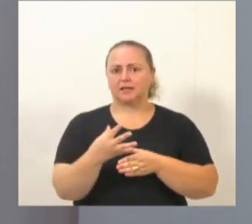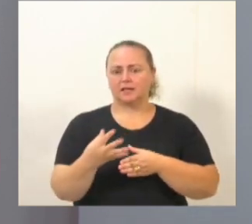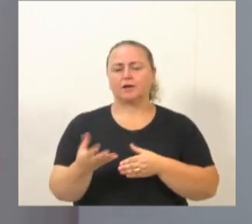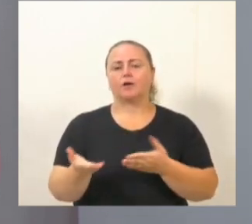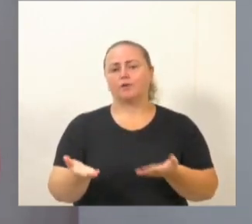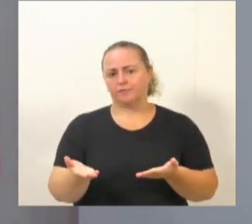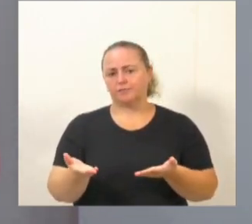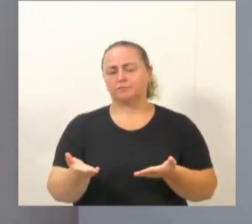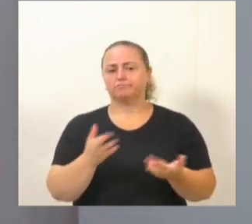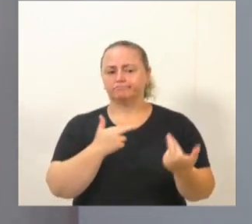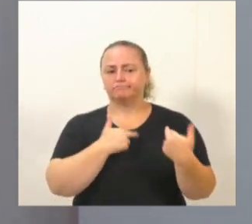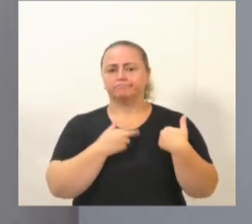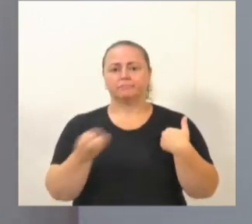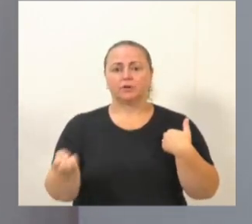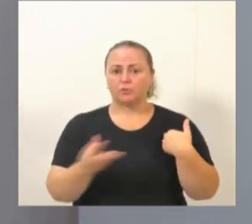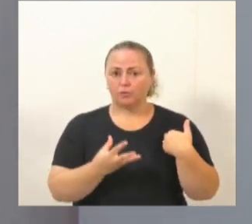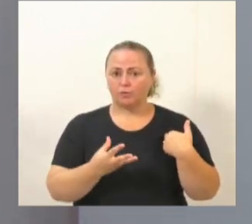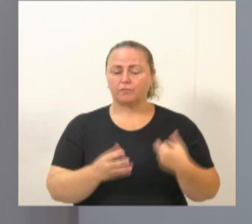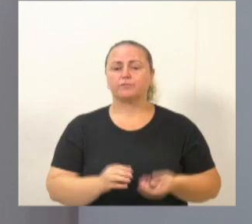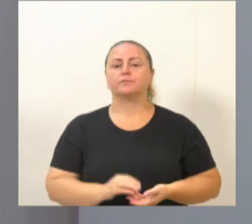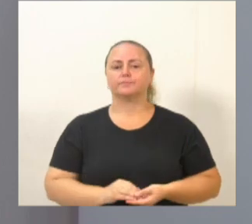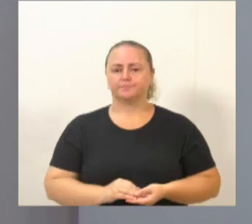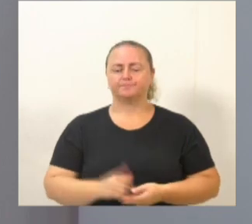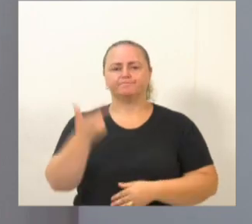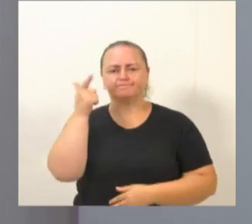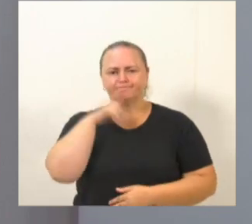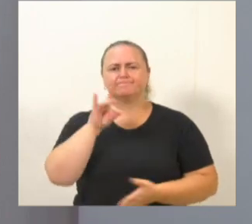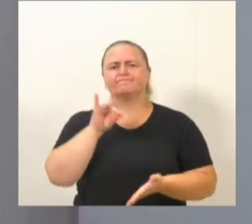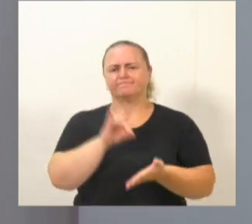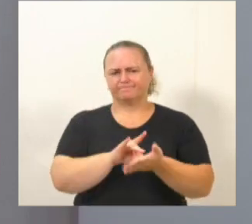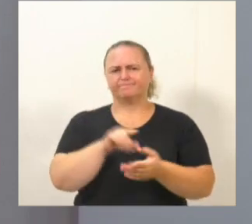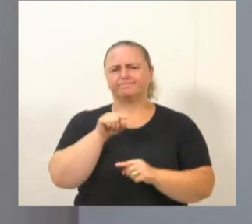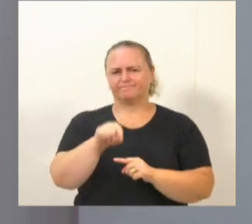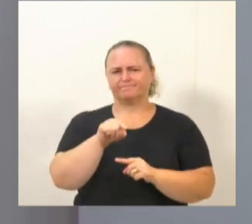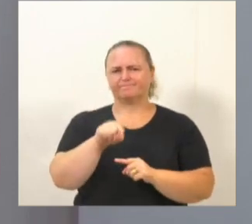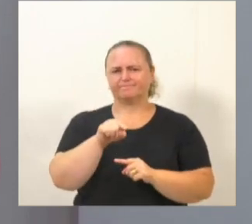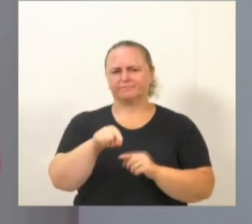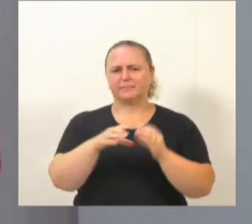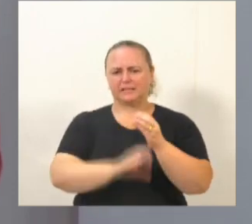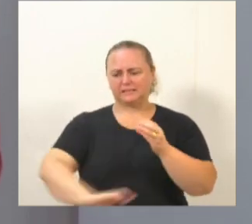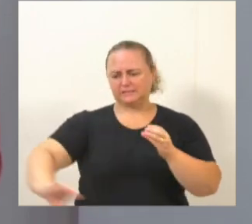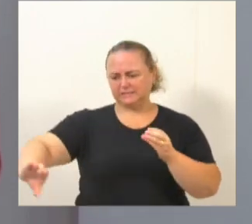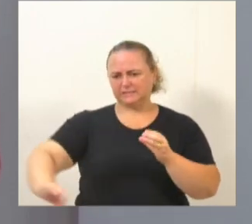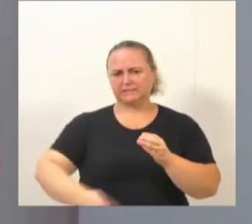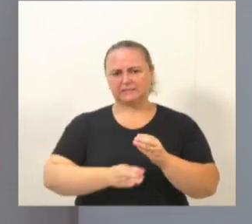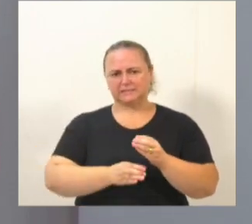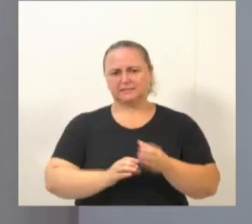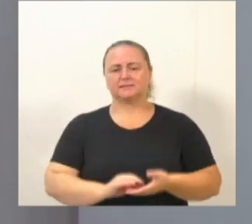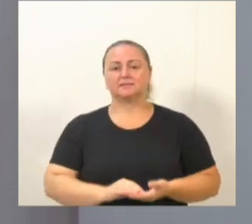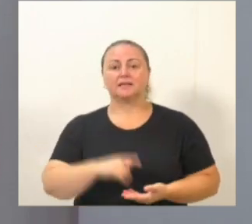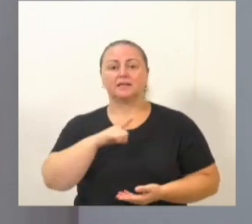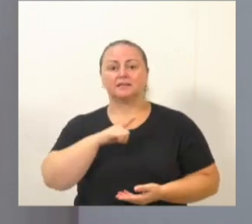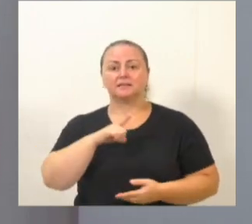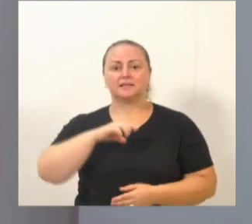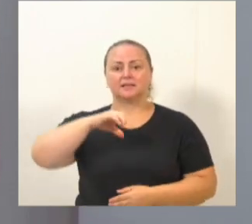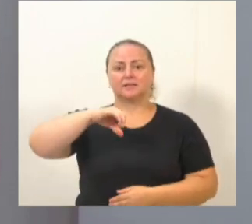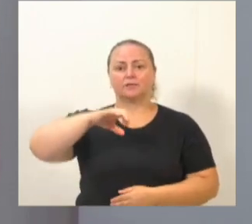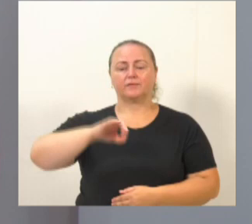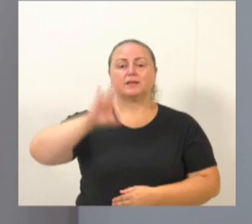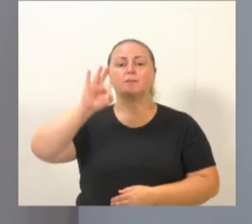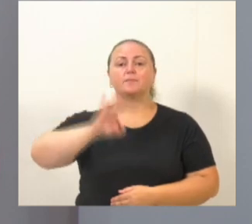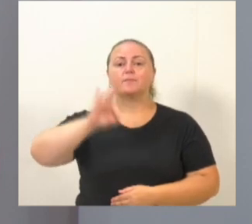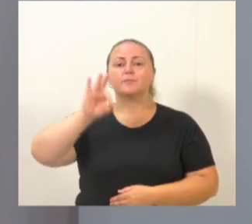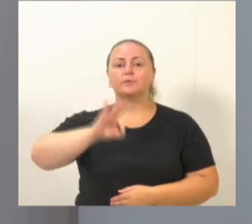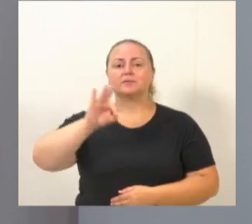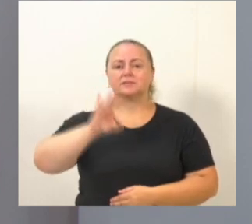essas novas metas, para cumprir essa meta do novo marco de saneamento, que exige 90% de cobertura de coleta e